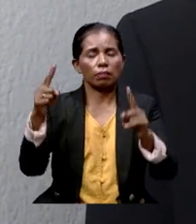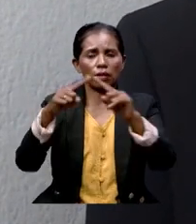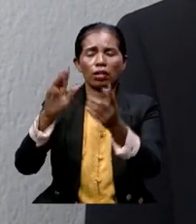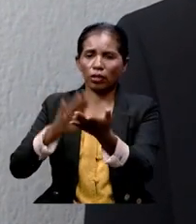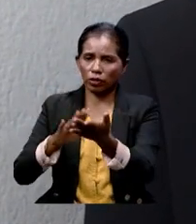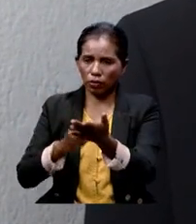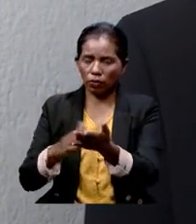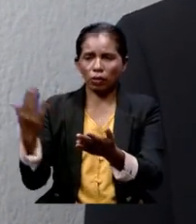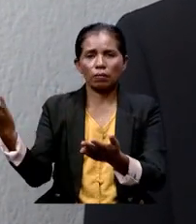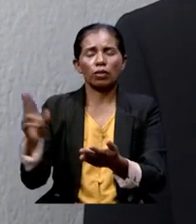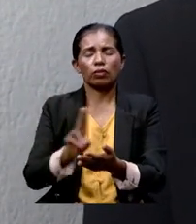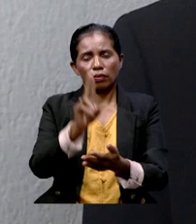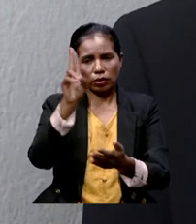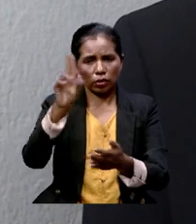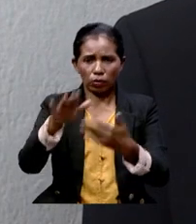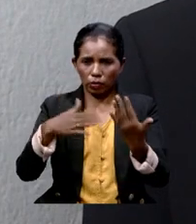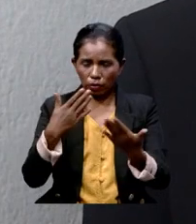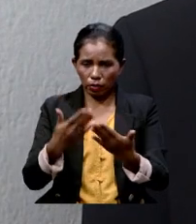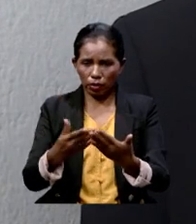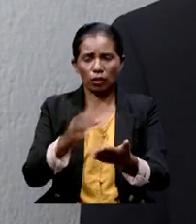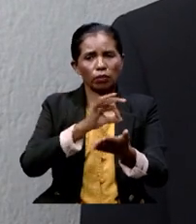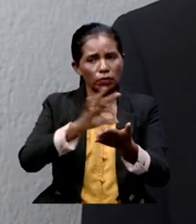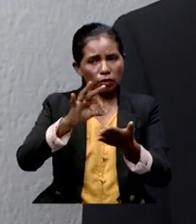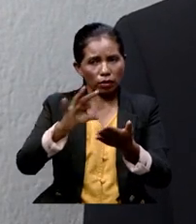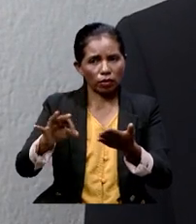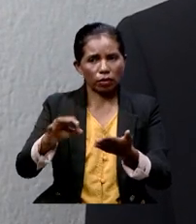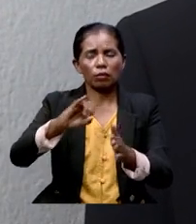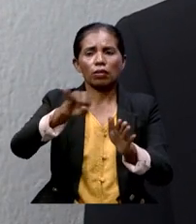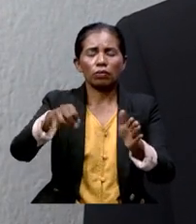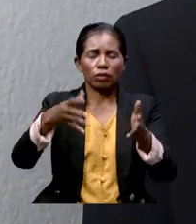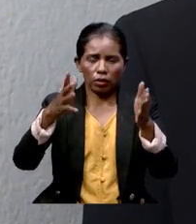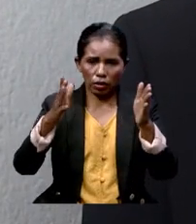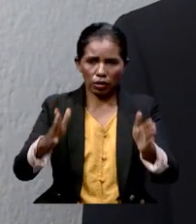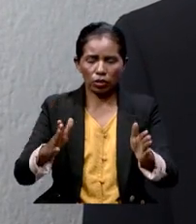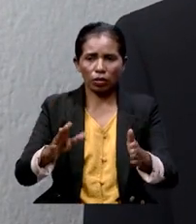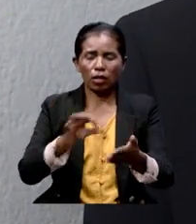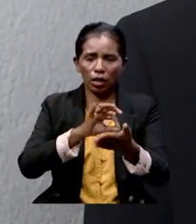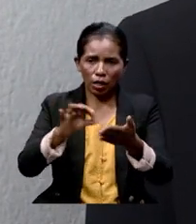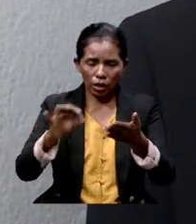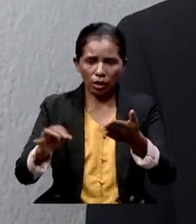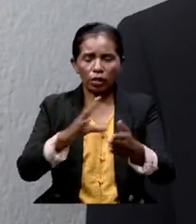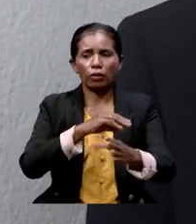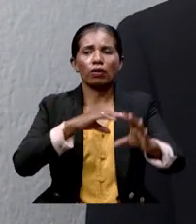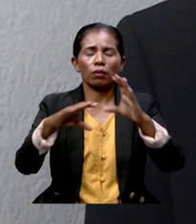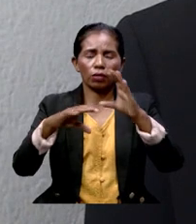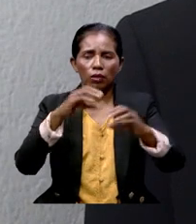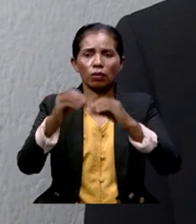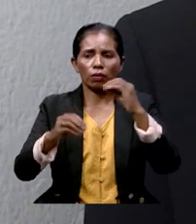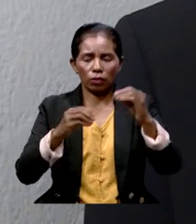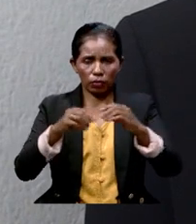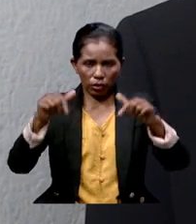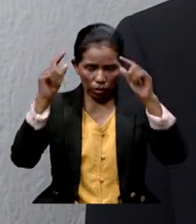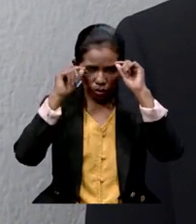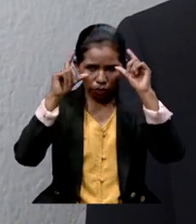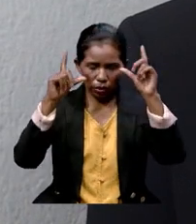na universidade, mas também na formação dos jornalistas que escrevem e comunicam sobre o que se passa em Timor e que